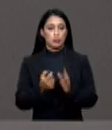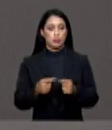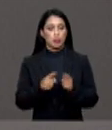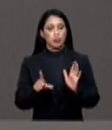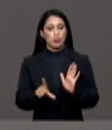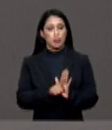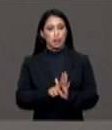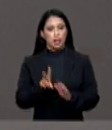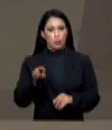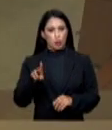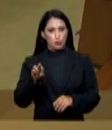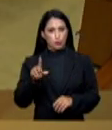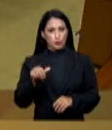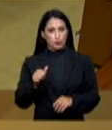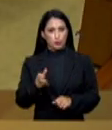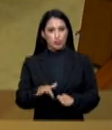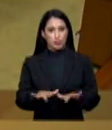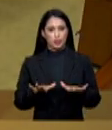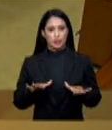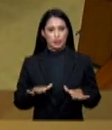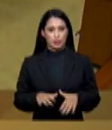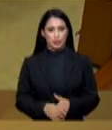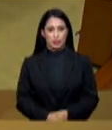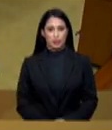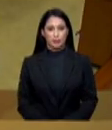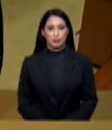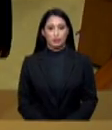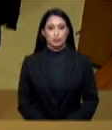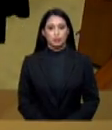vamos acompanhar ao vivo direto do Plenário